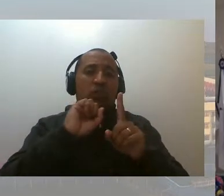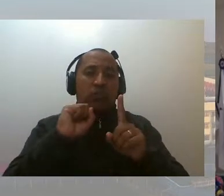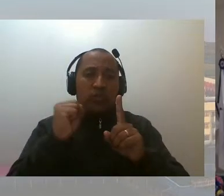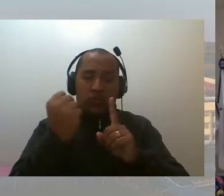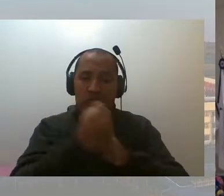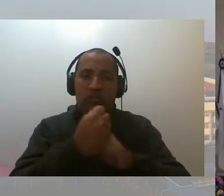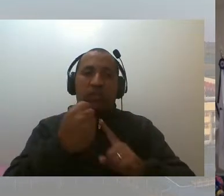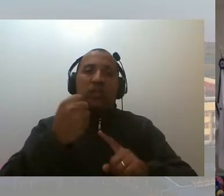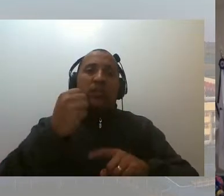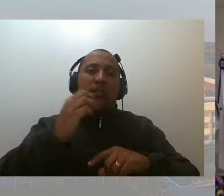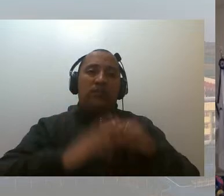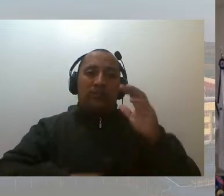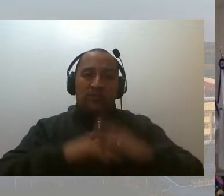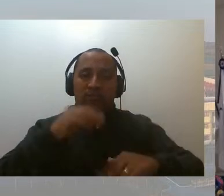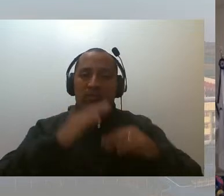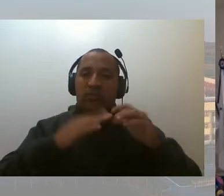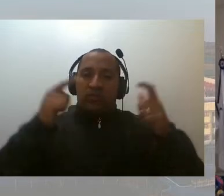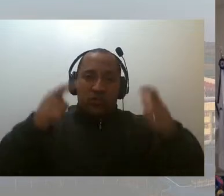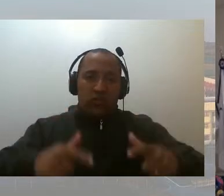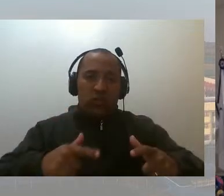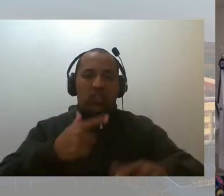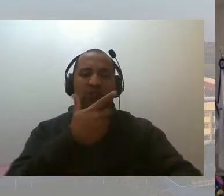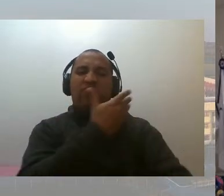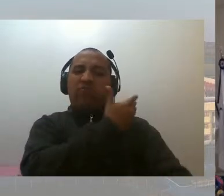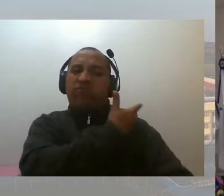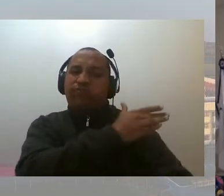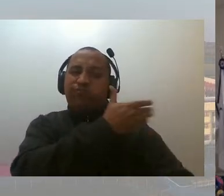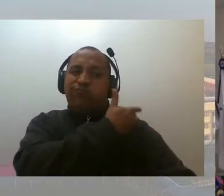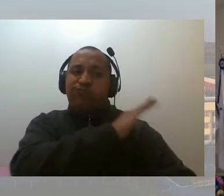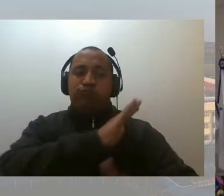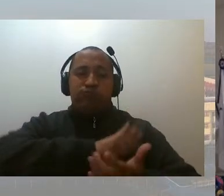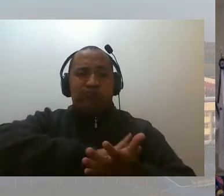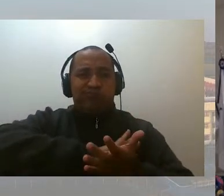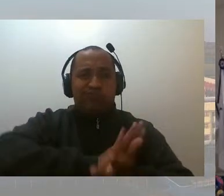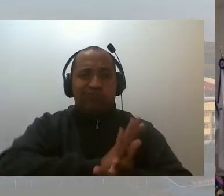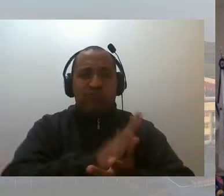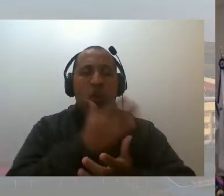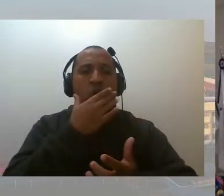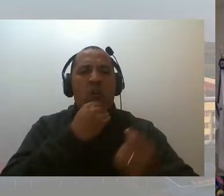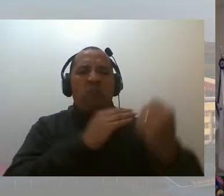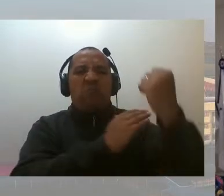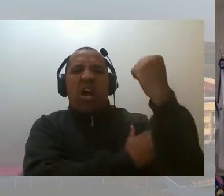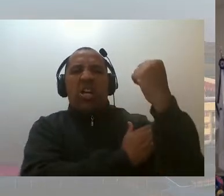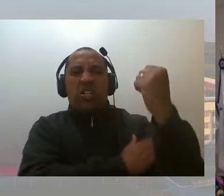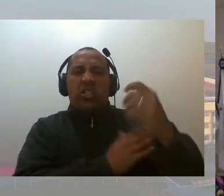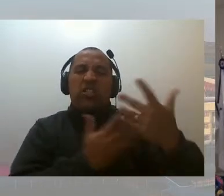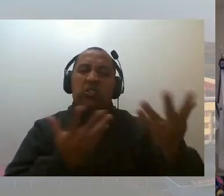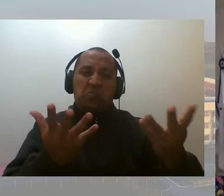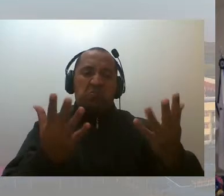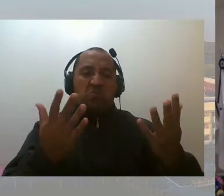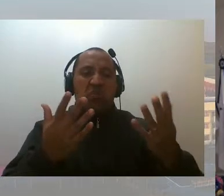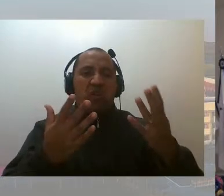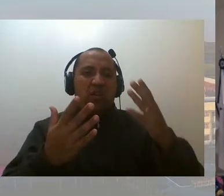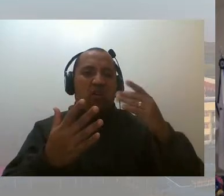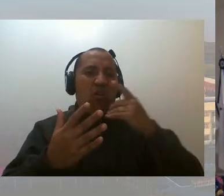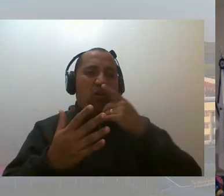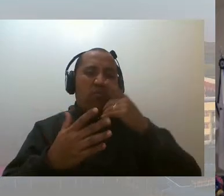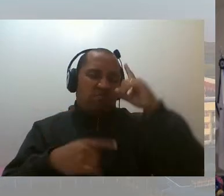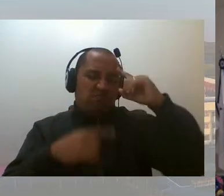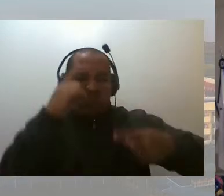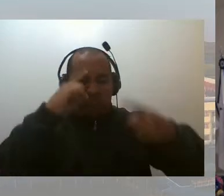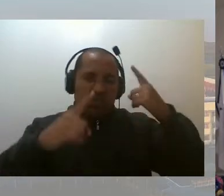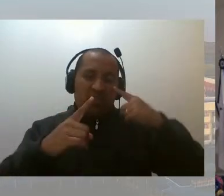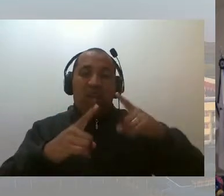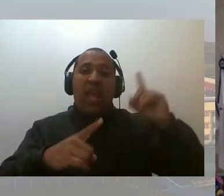da exploração do racismo, do machismo, do patriarcalismo e de outras tantas formas